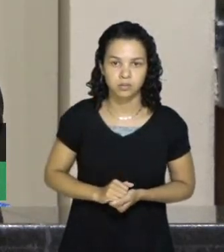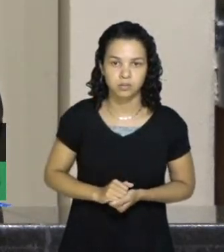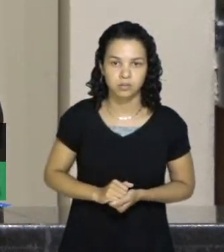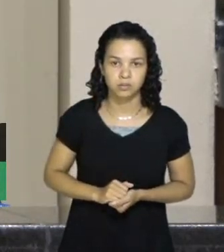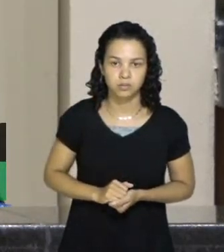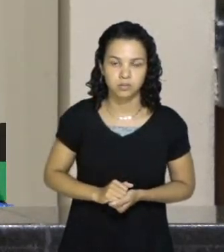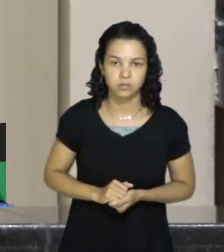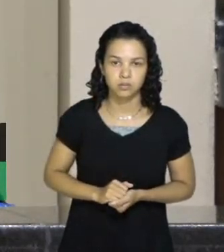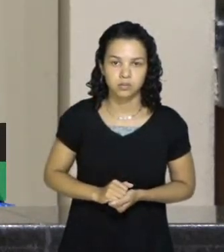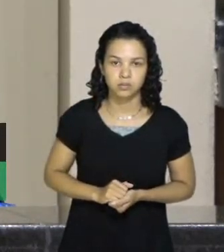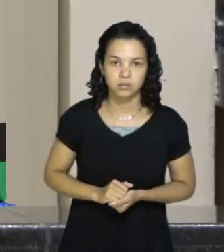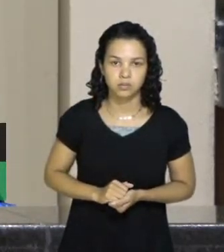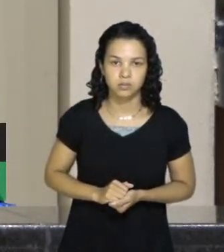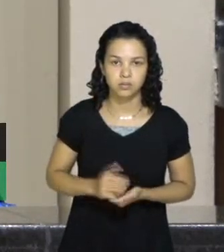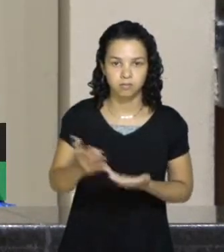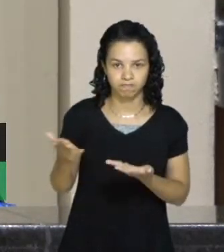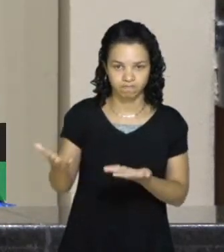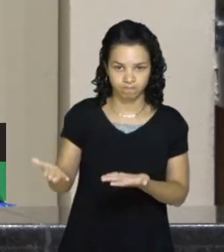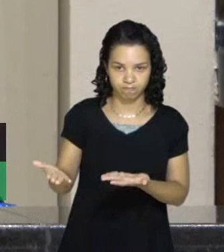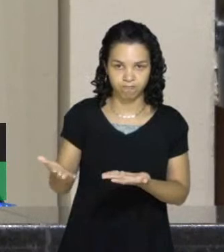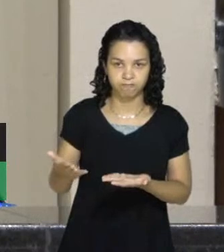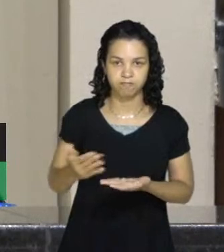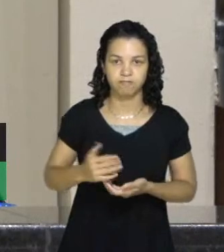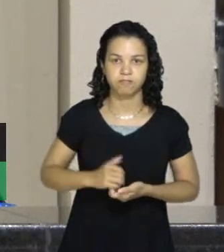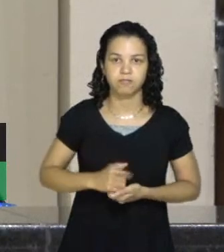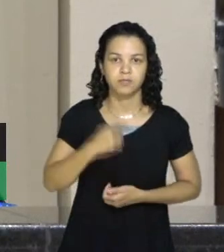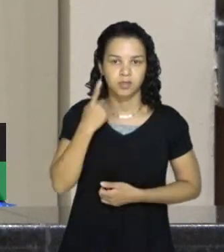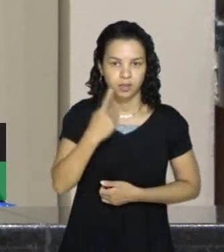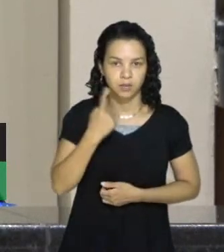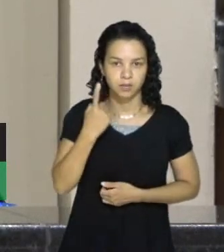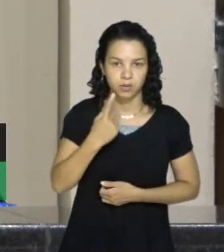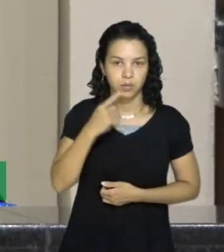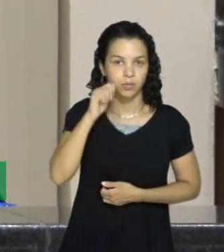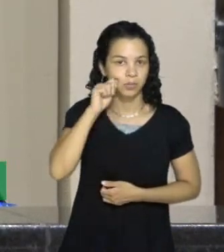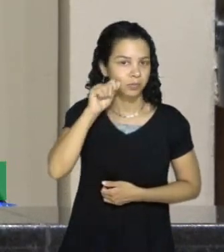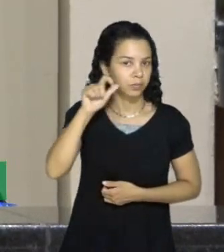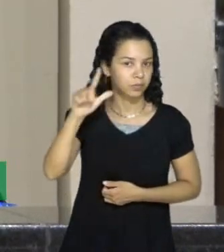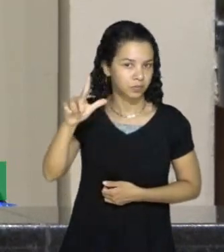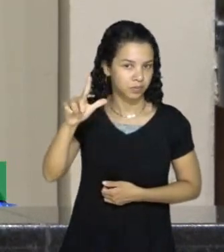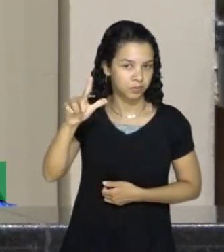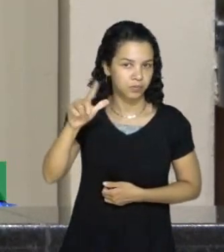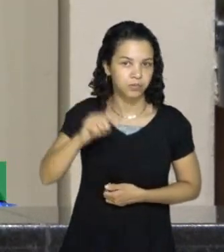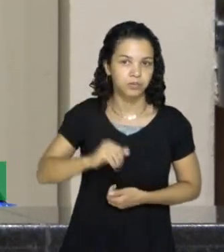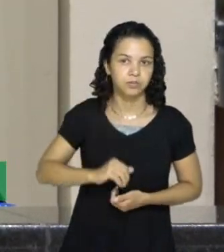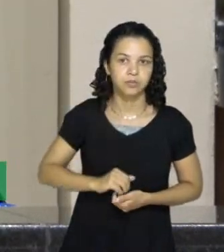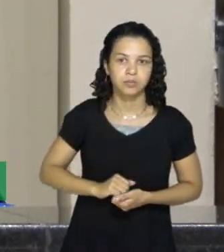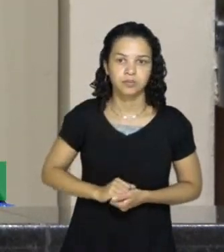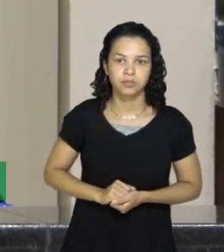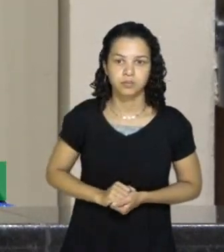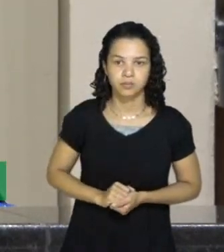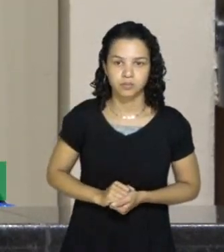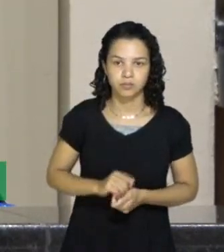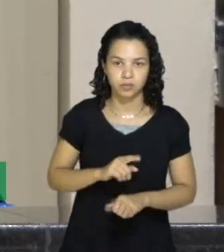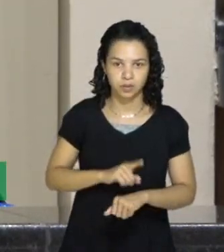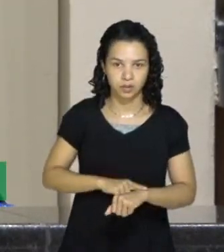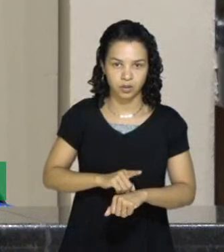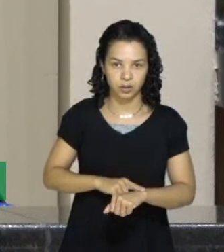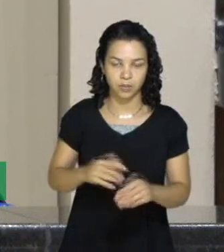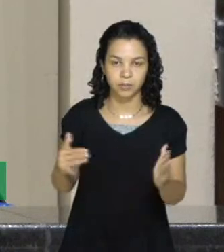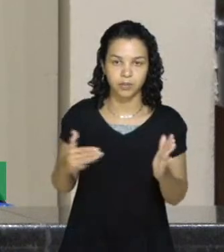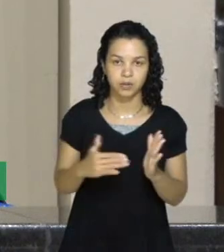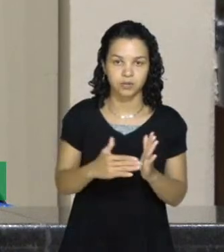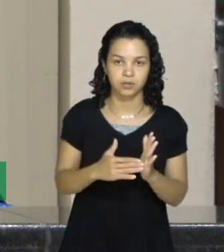Com a palavra, deputado Antidio Lunel, V. Exª. Tenho